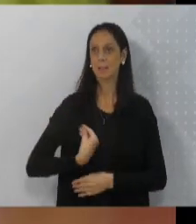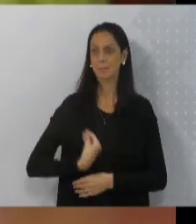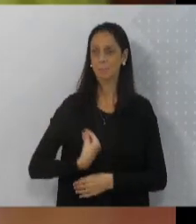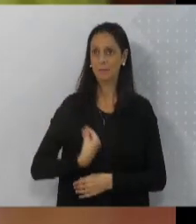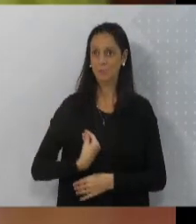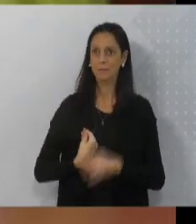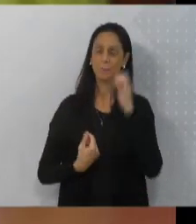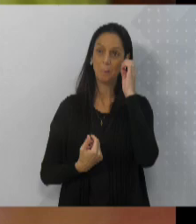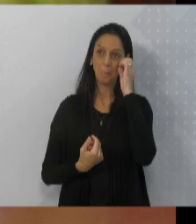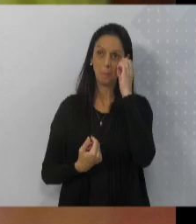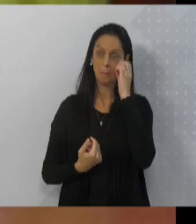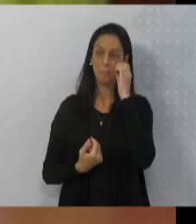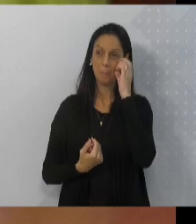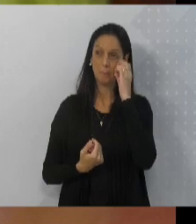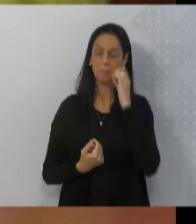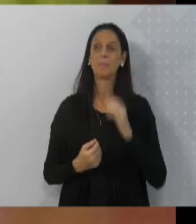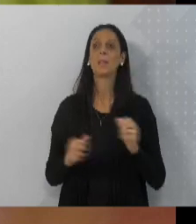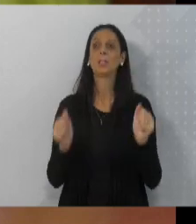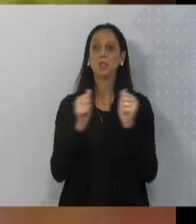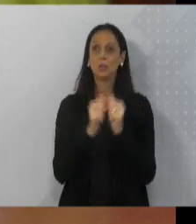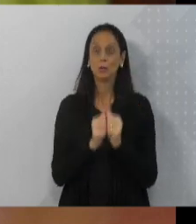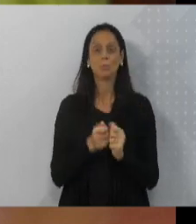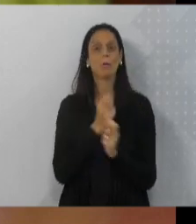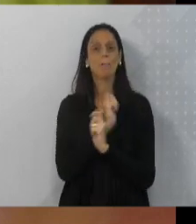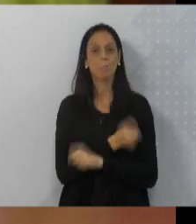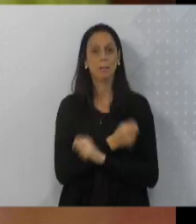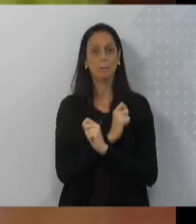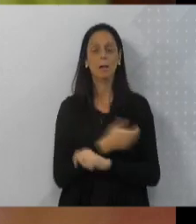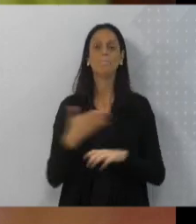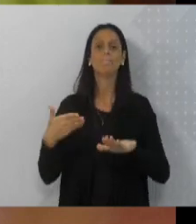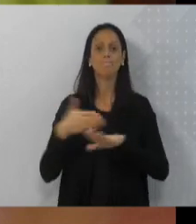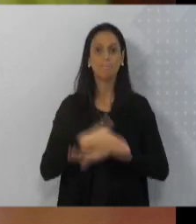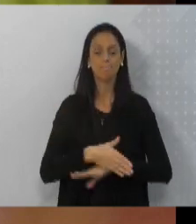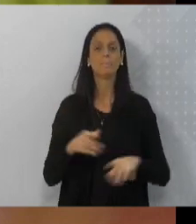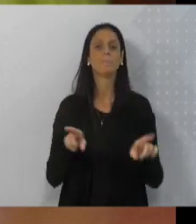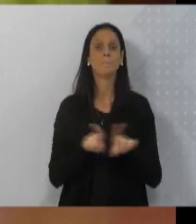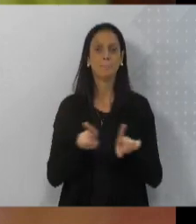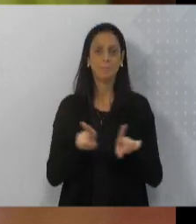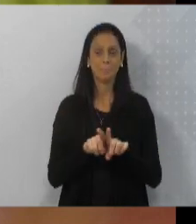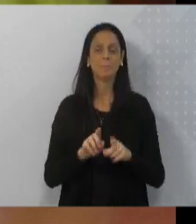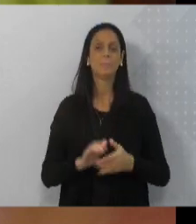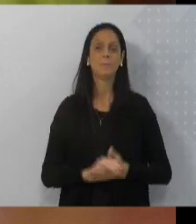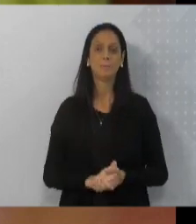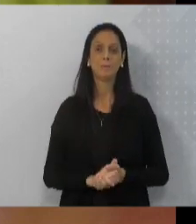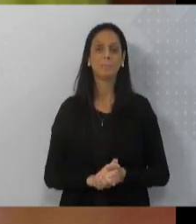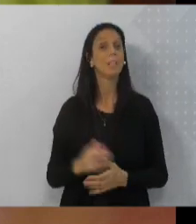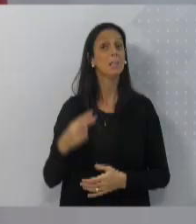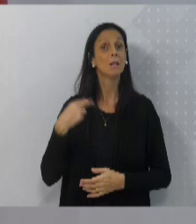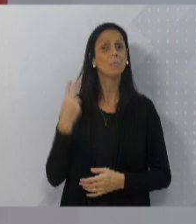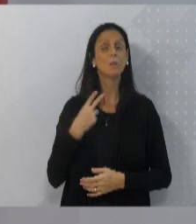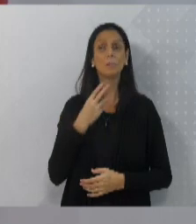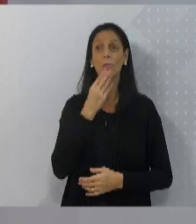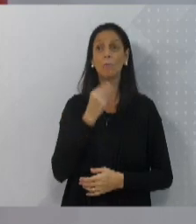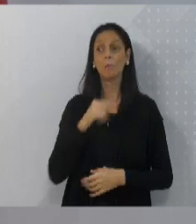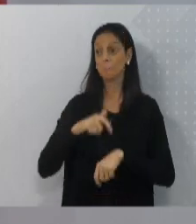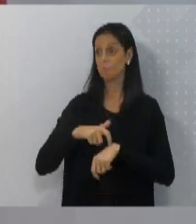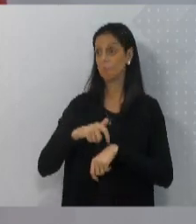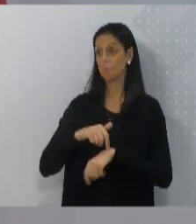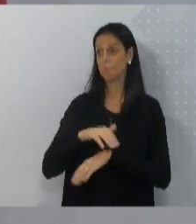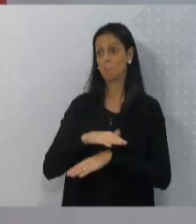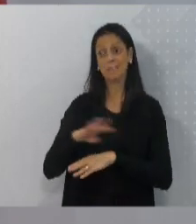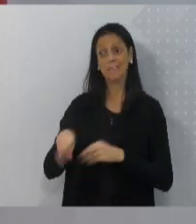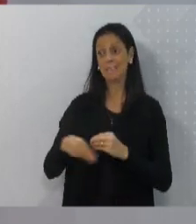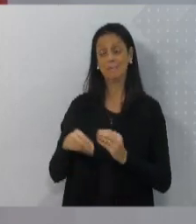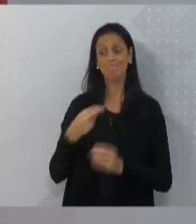o 23º BI, com a sua banda, estiveram lá prestigiando. Vereador Bruno, está no